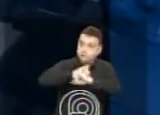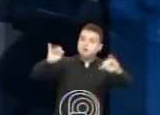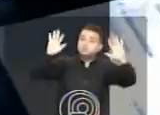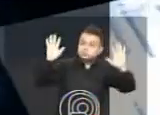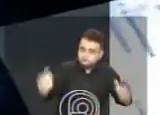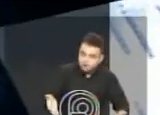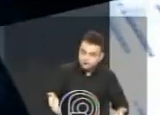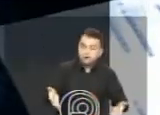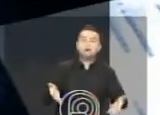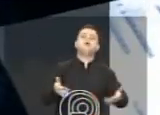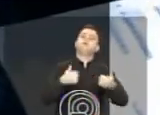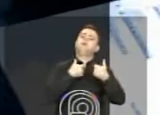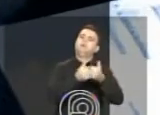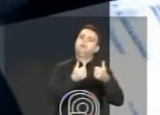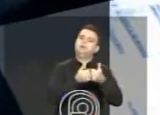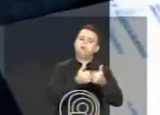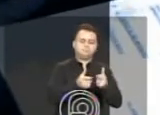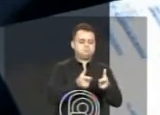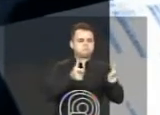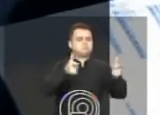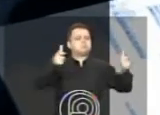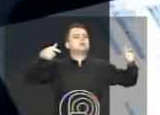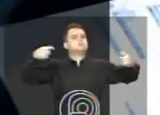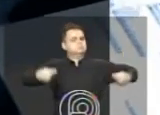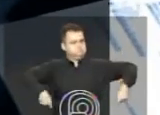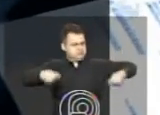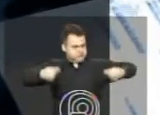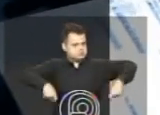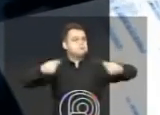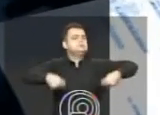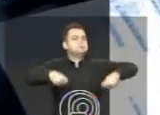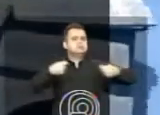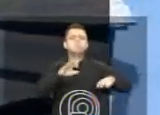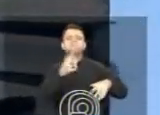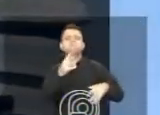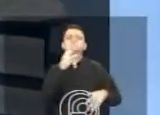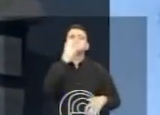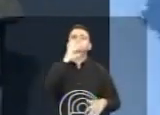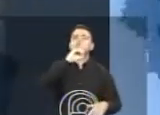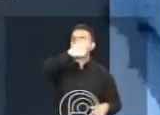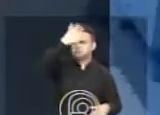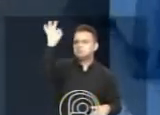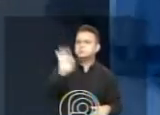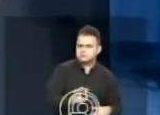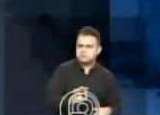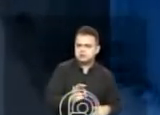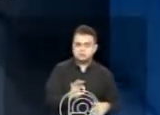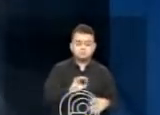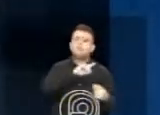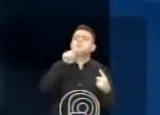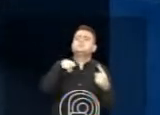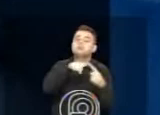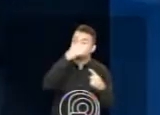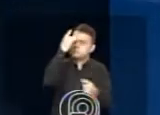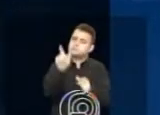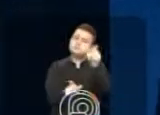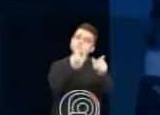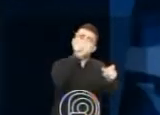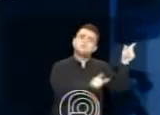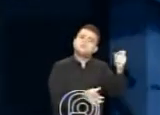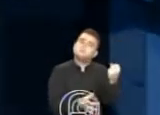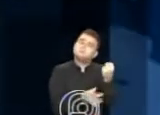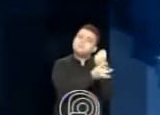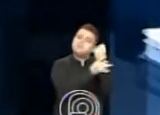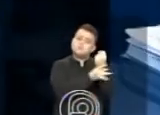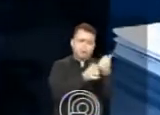as empresas aumentem o número de veículos para transporte público na margem mínima de 30%. O objetivo é oferecer mais segurança